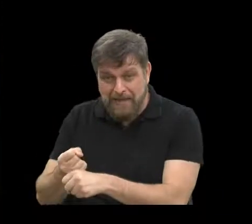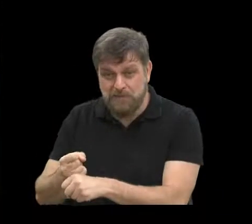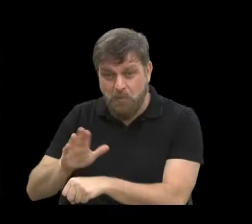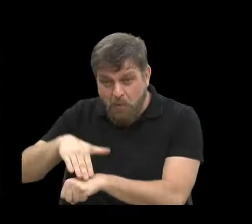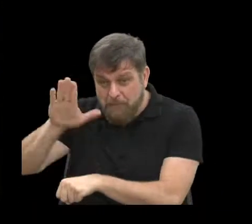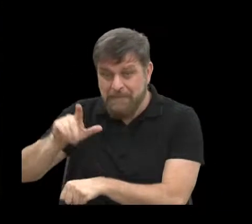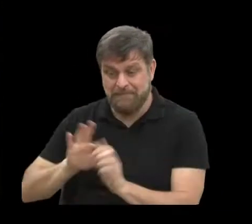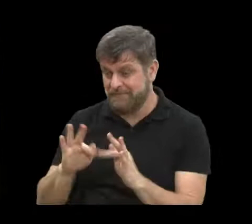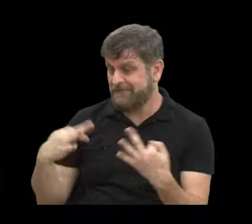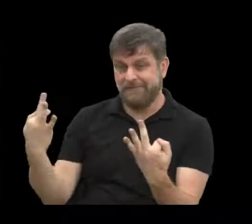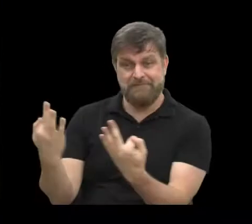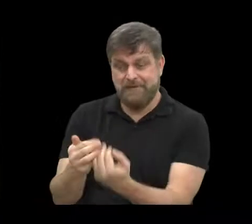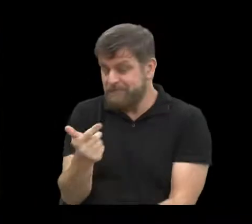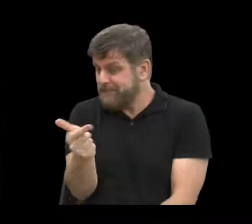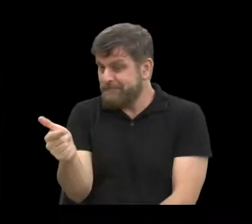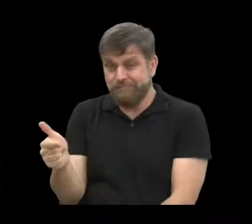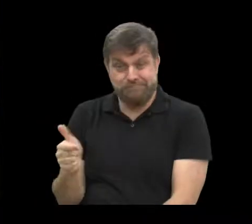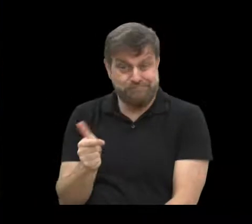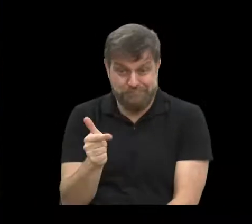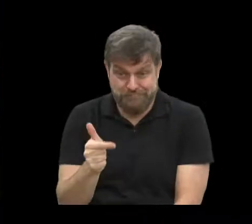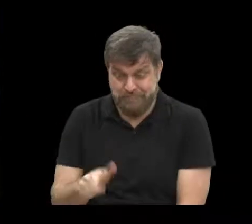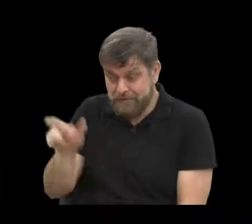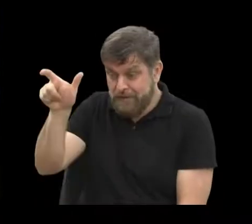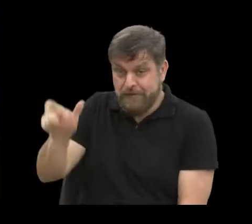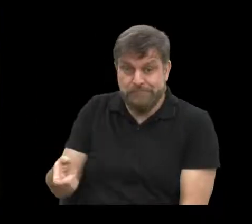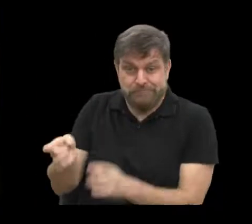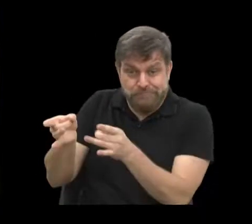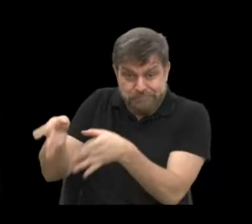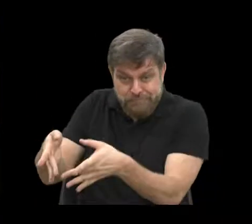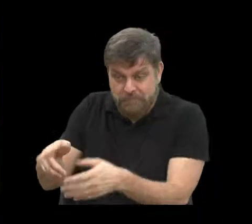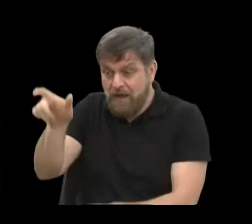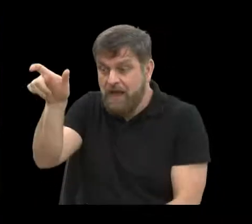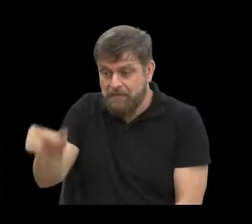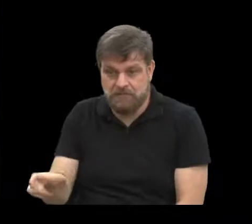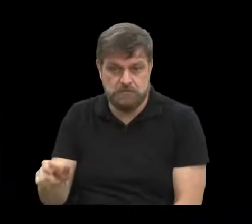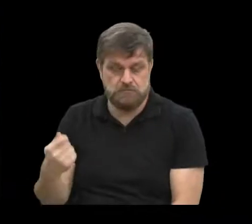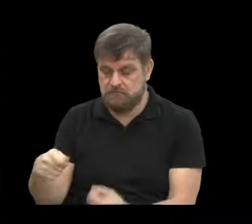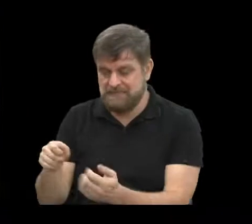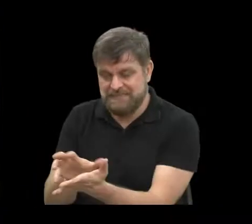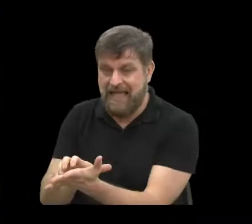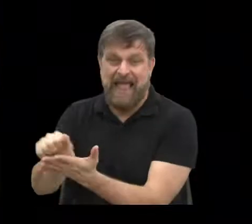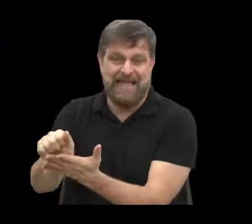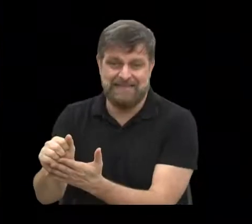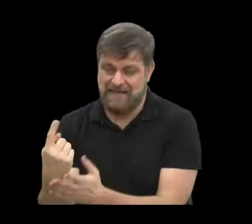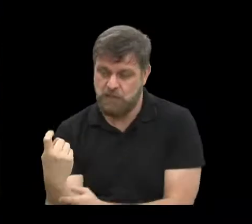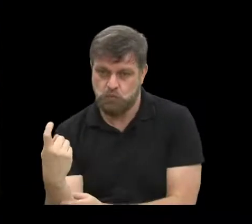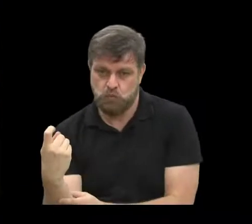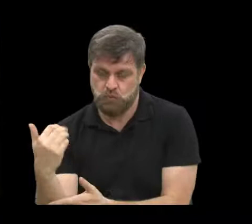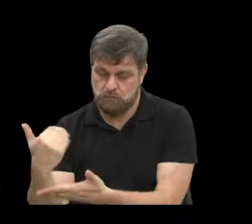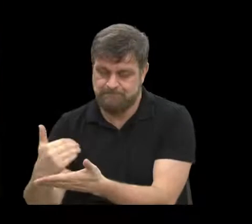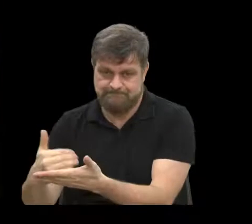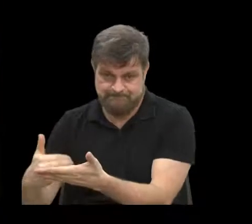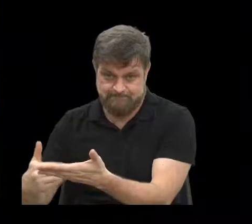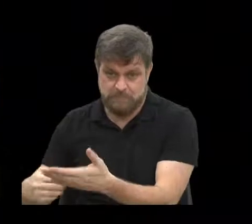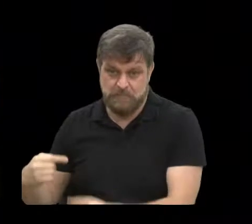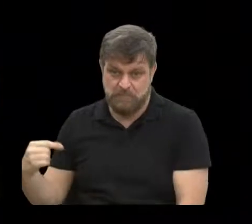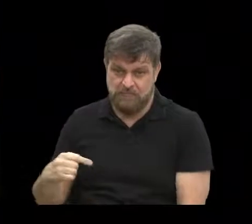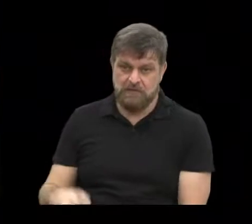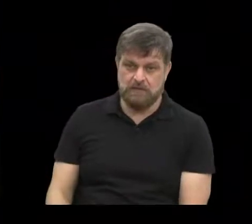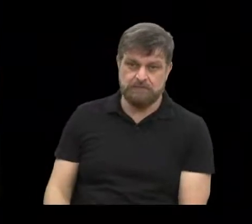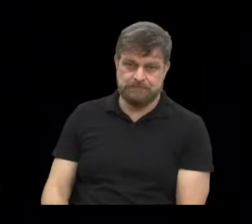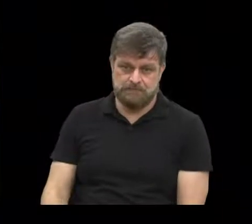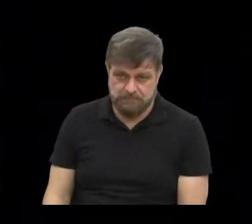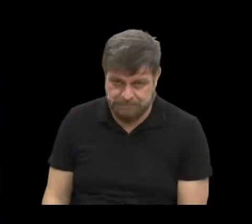uma família de referência, tá? Então, esses não precisam fazer o cadastro único, e o órgão municipal ele